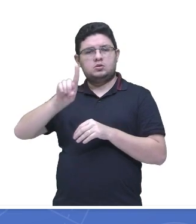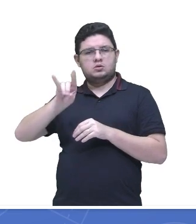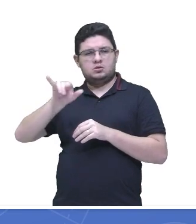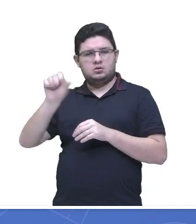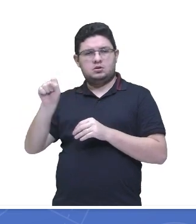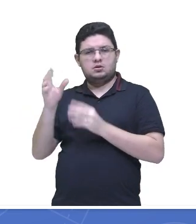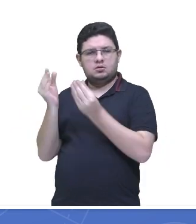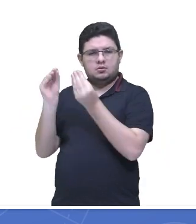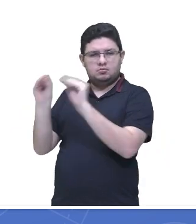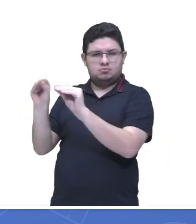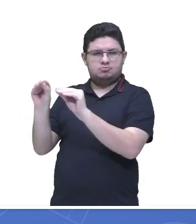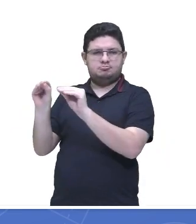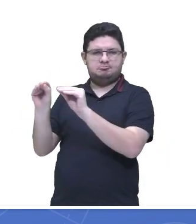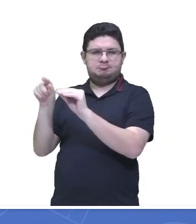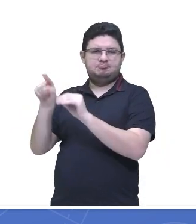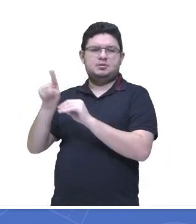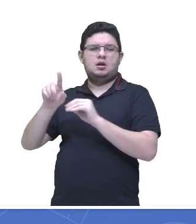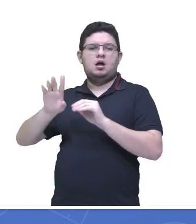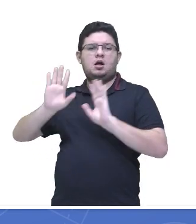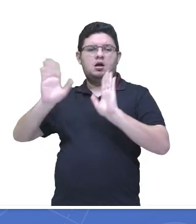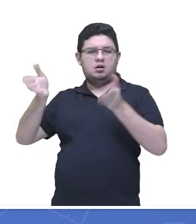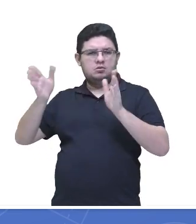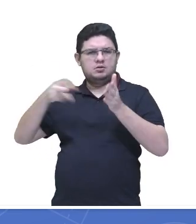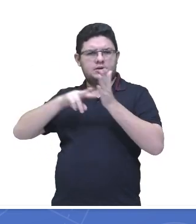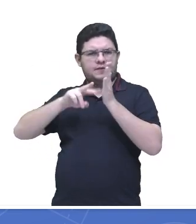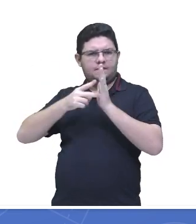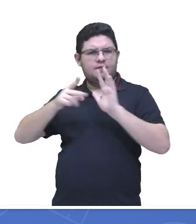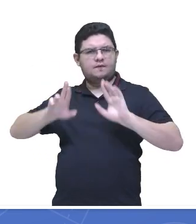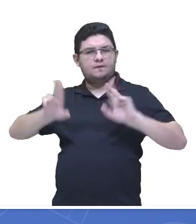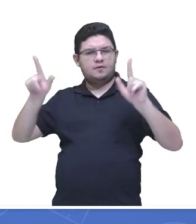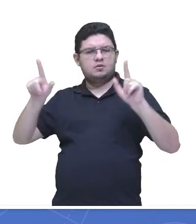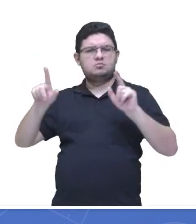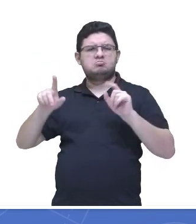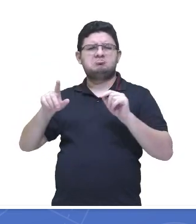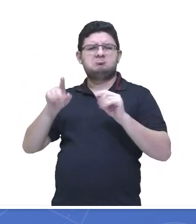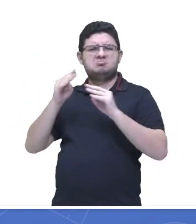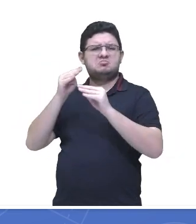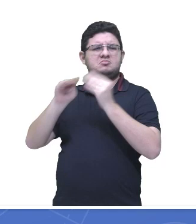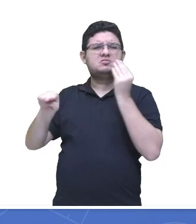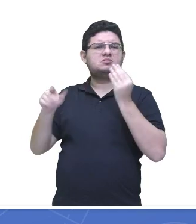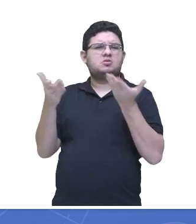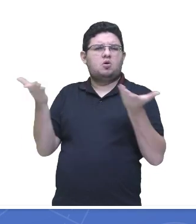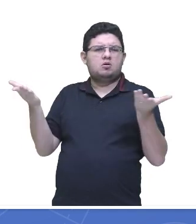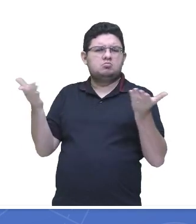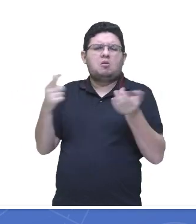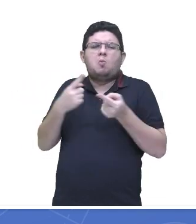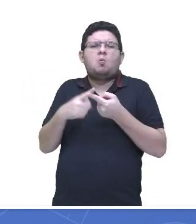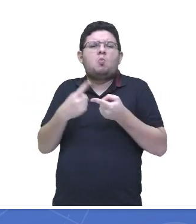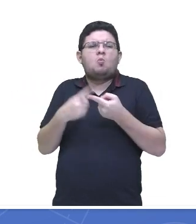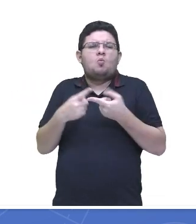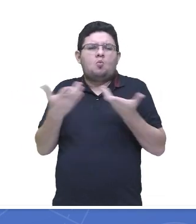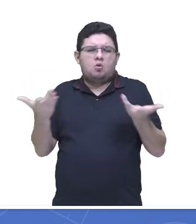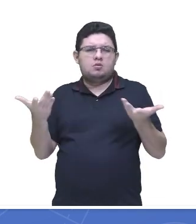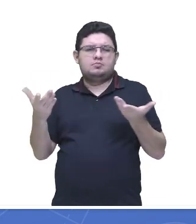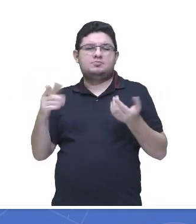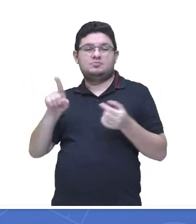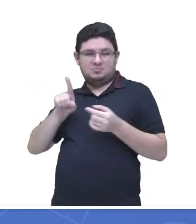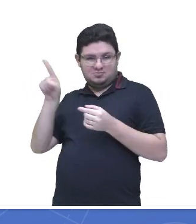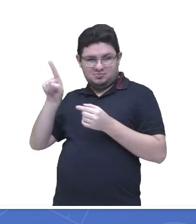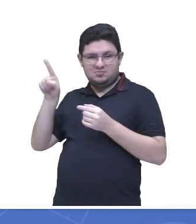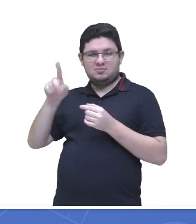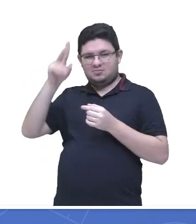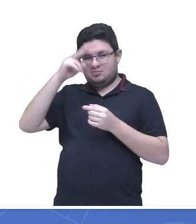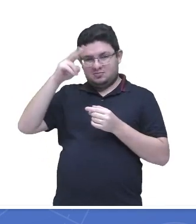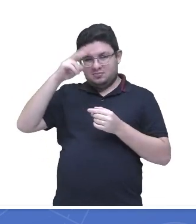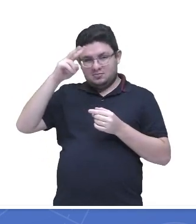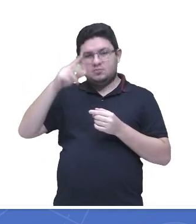Então, ficou disagree, que quer dizer discordar. Por que ficou discordar? Porque estes prefixos que vocês estão